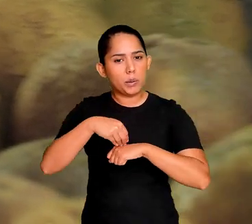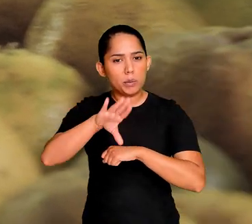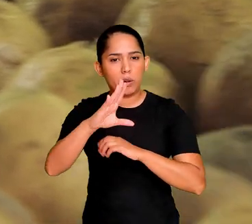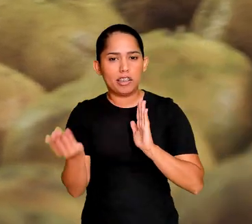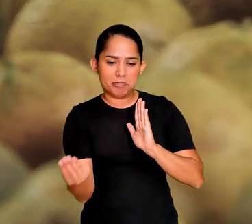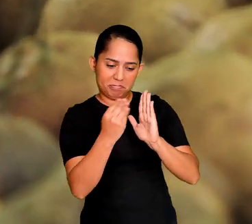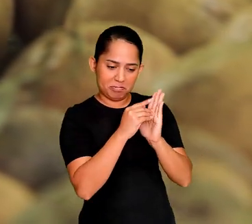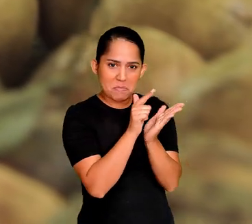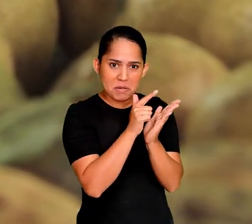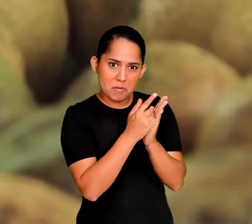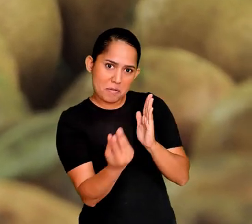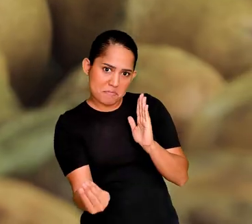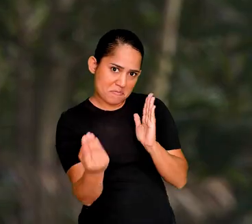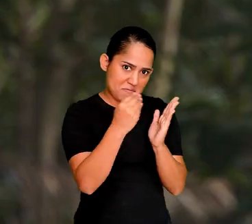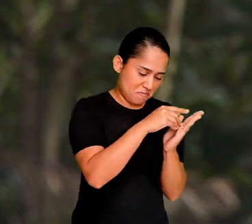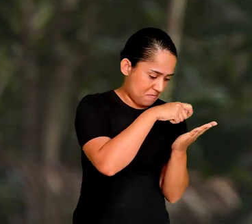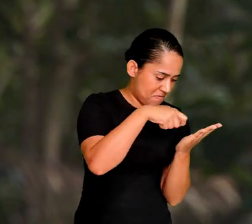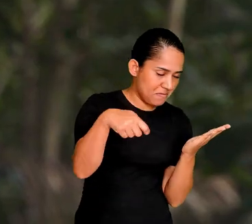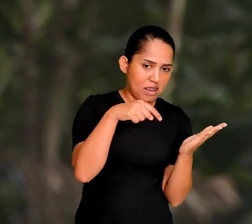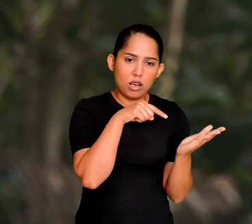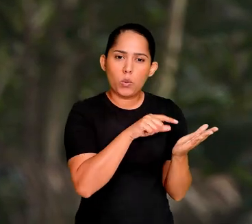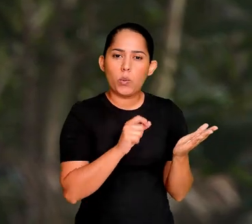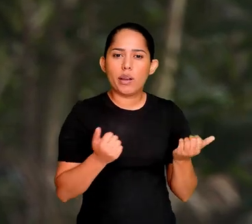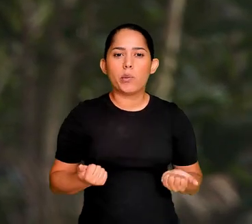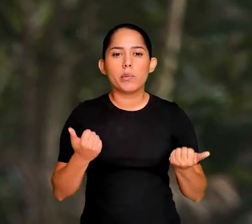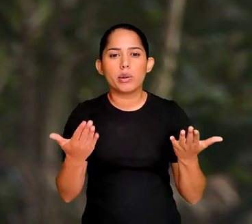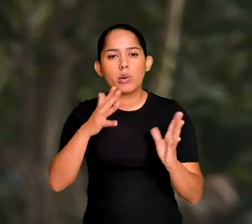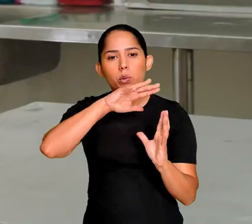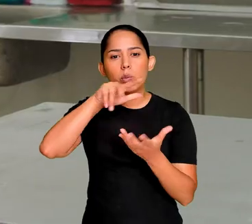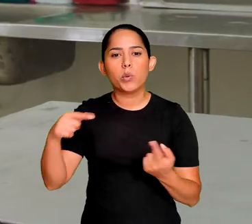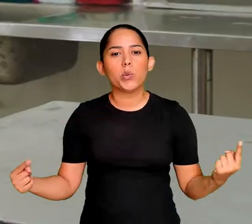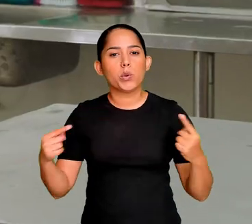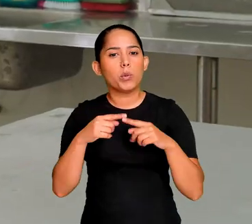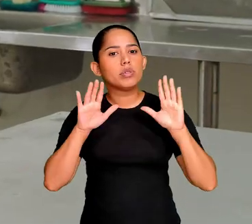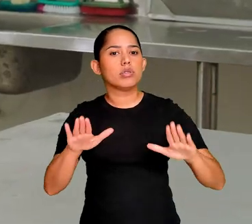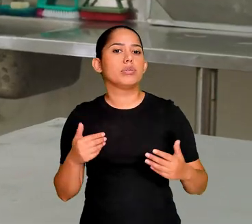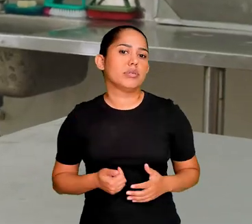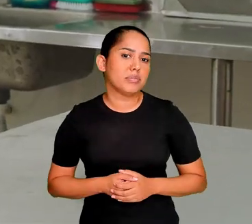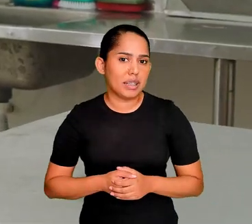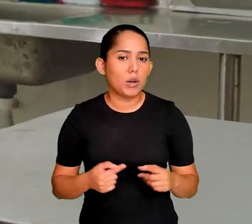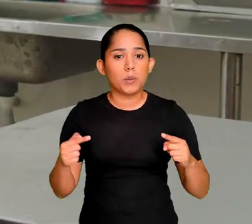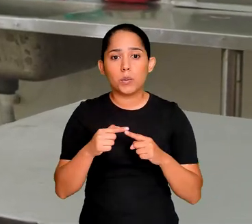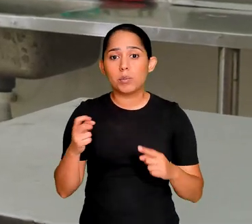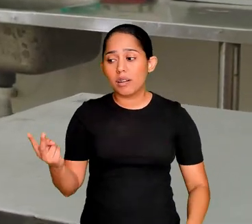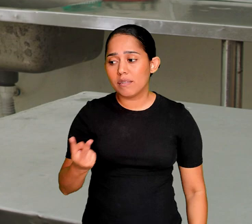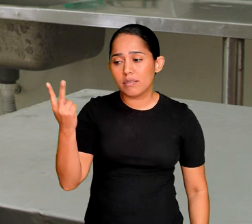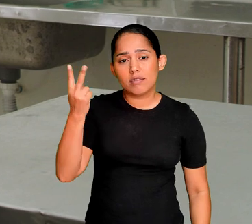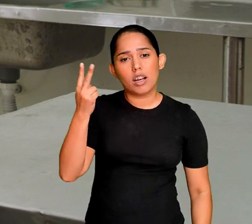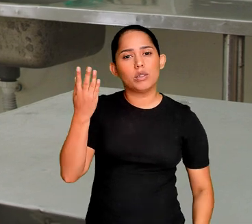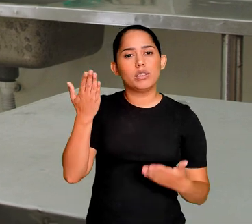Uma das contribuições que eu botei no papel ali, né, que eu quero dar para o mundo, tem muito a ver com isso, com